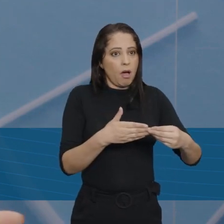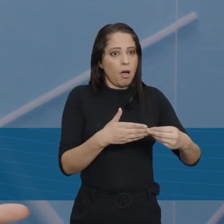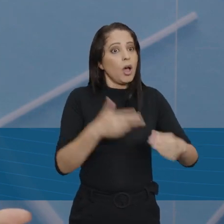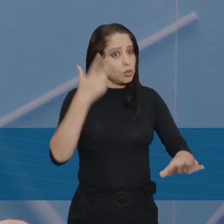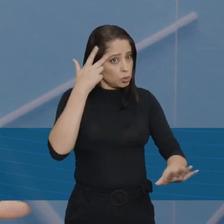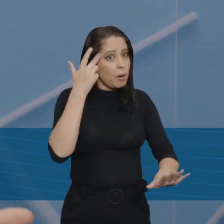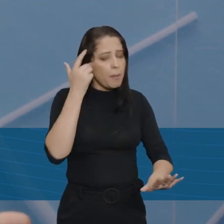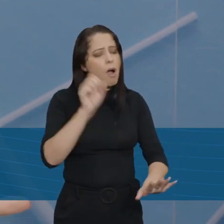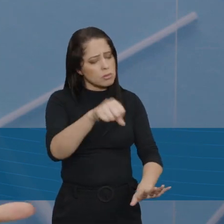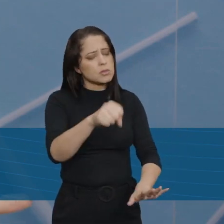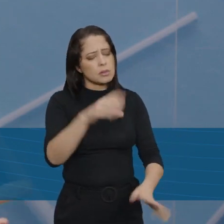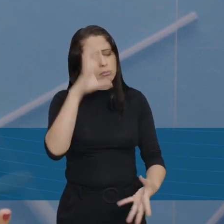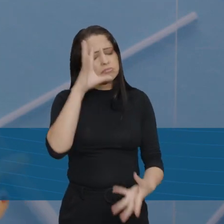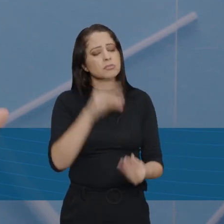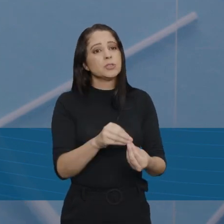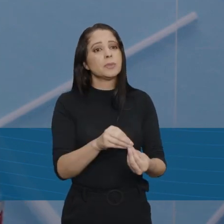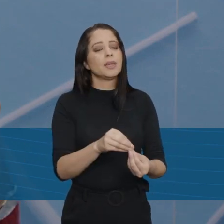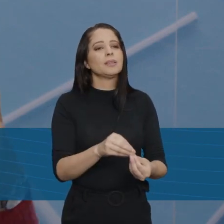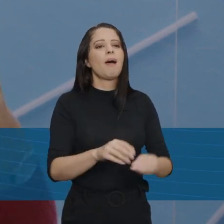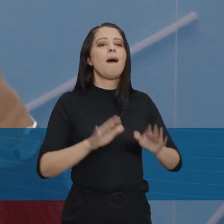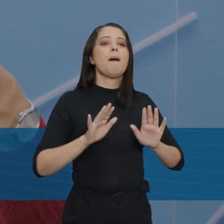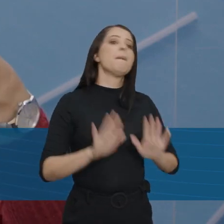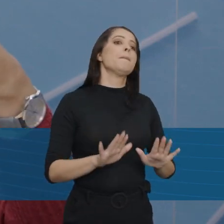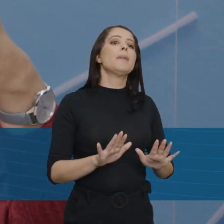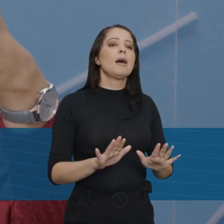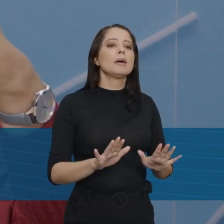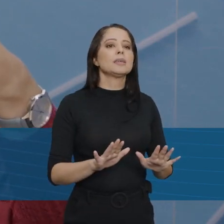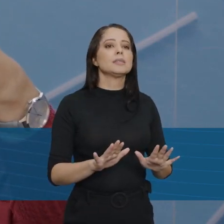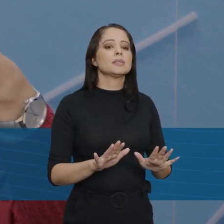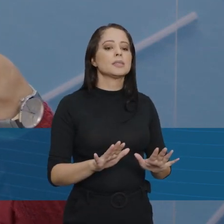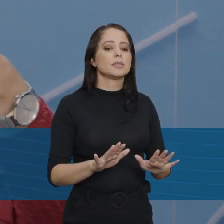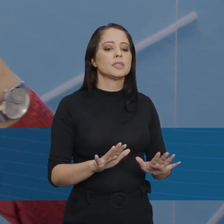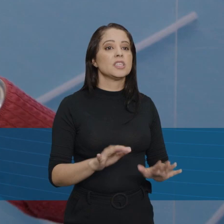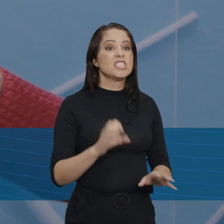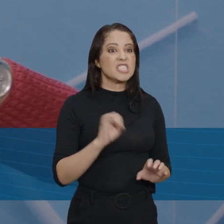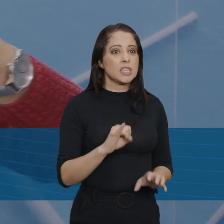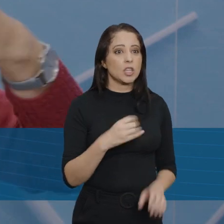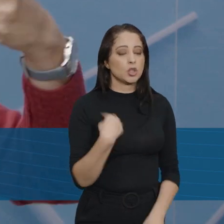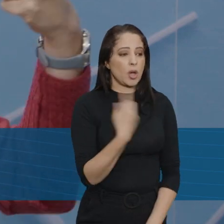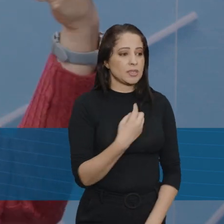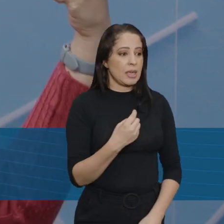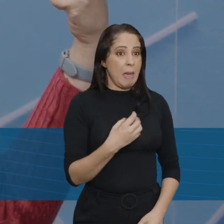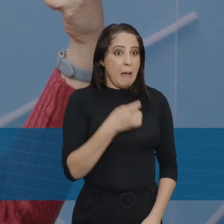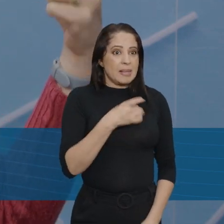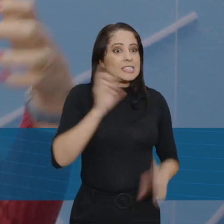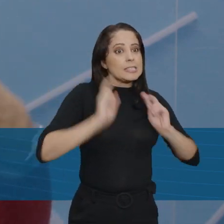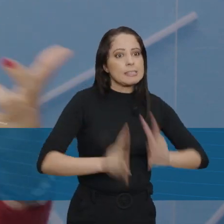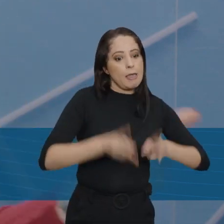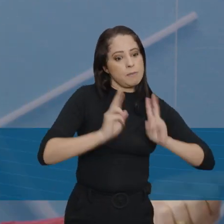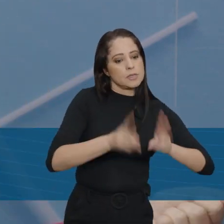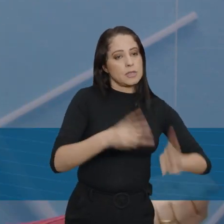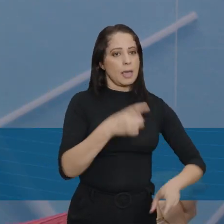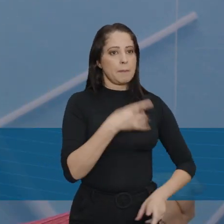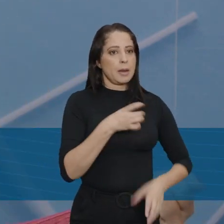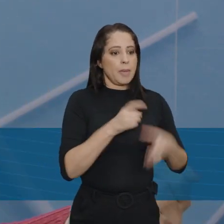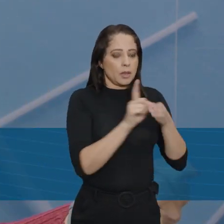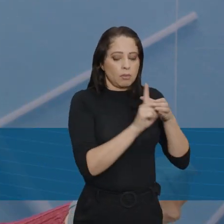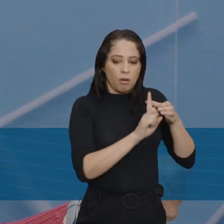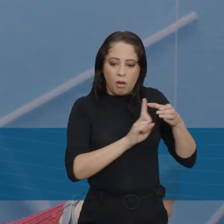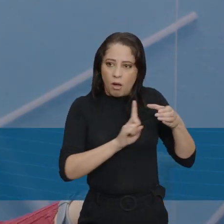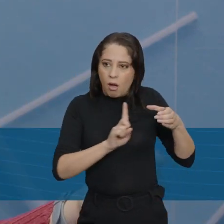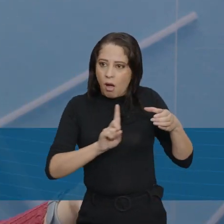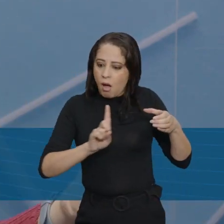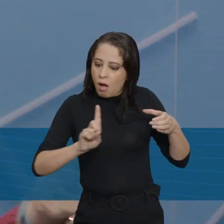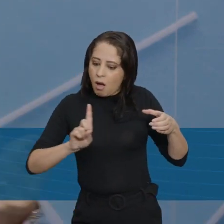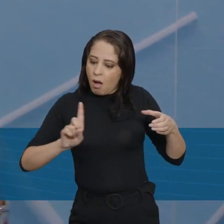que é compreensível, claro, né, mas se a gente sentir medo e for se afastando, a gente vai se